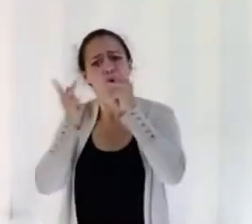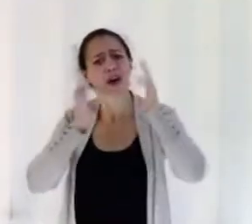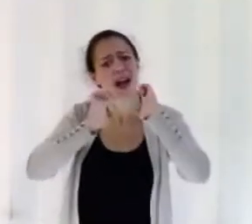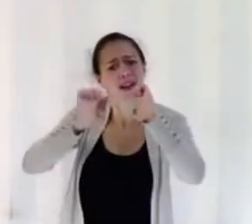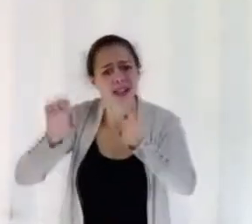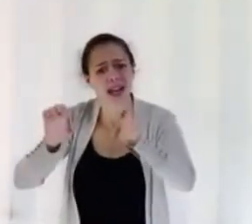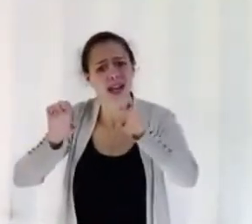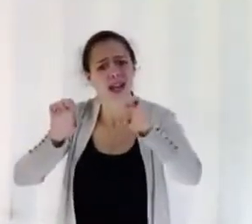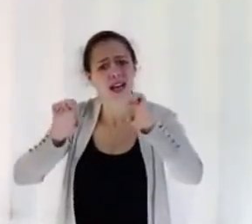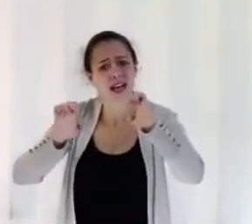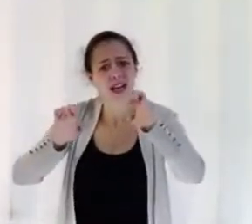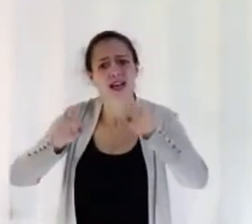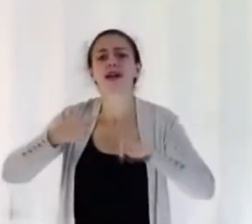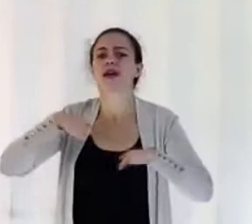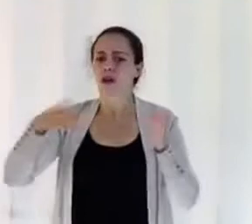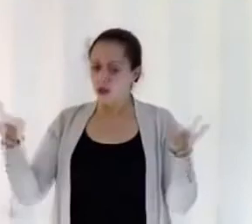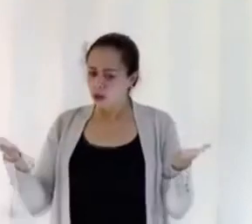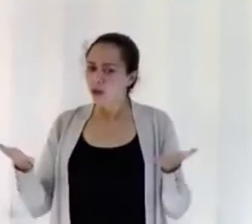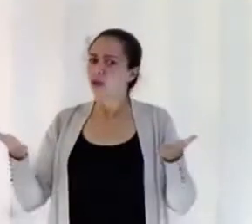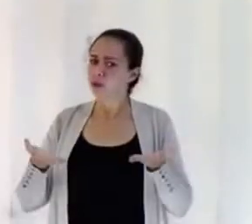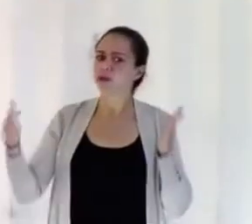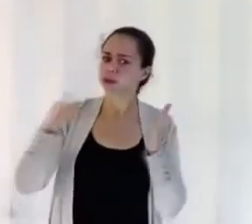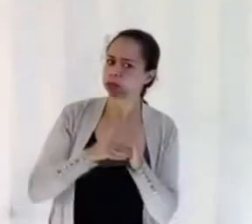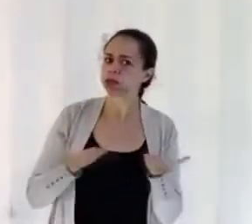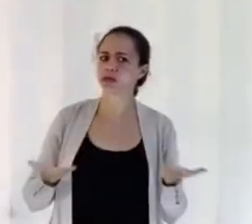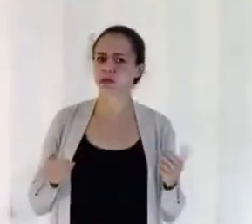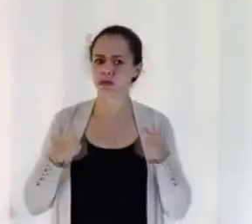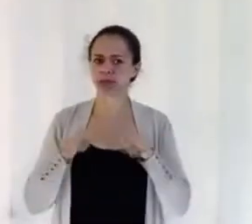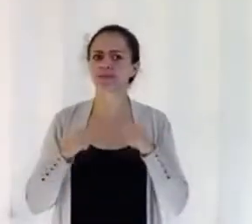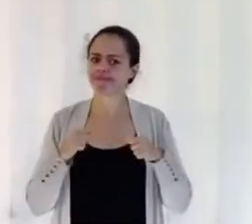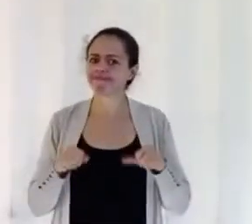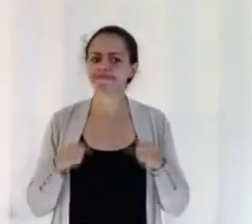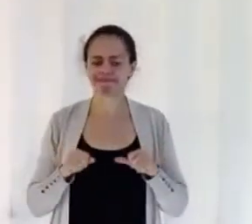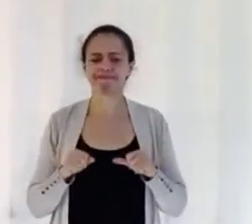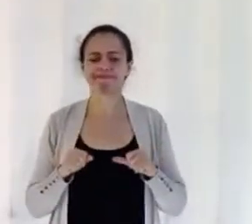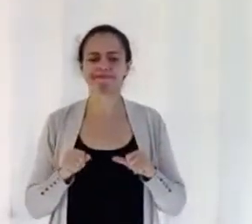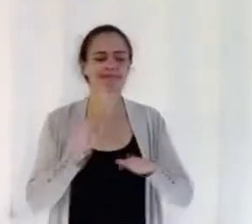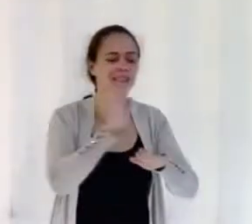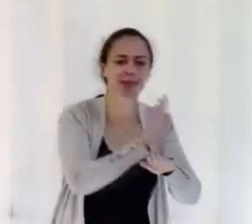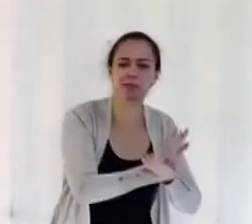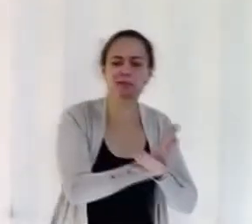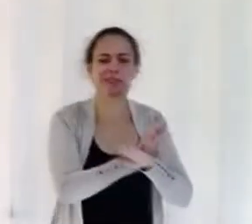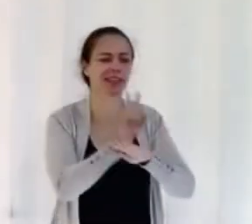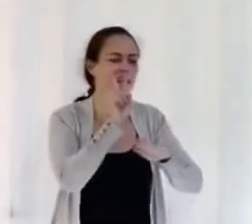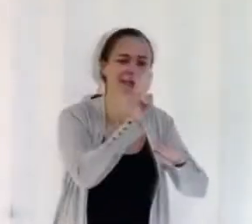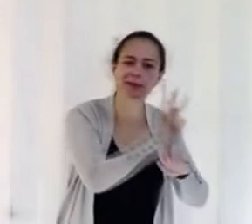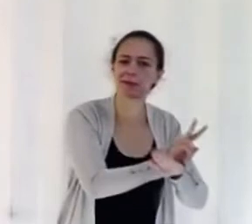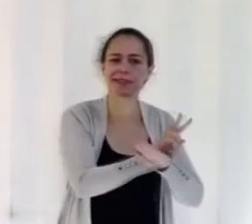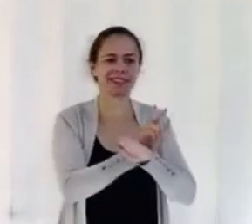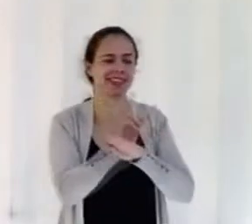irmãos. O autor também fala da santidade e coloca o